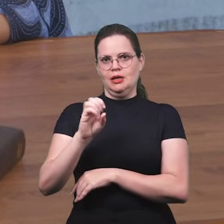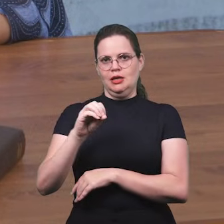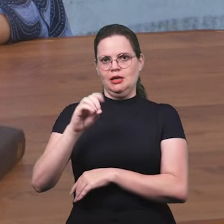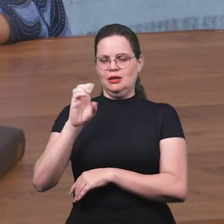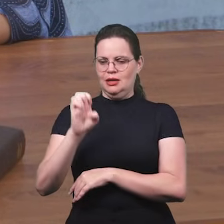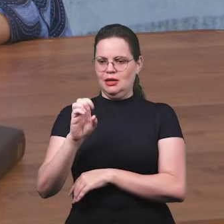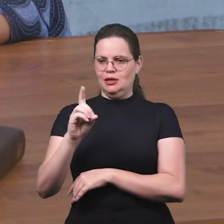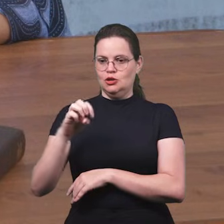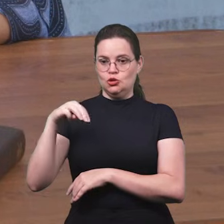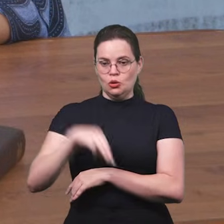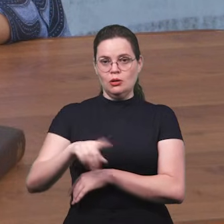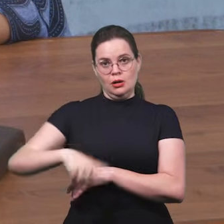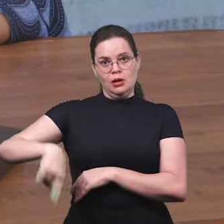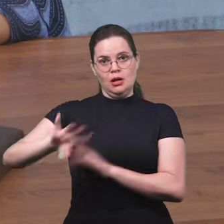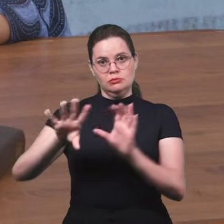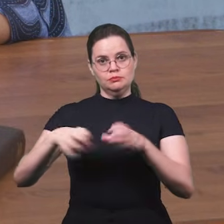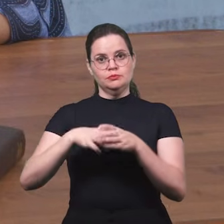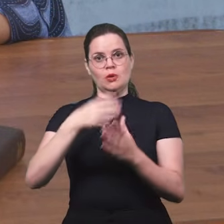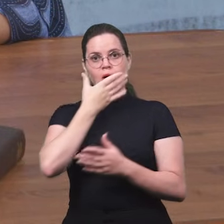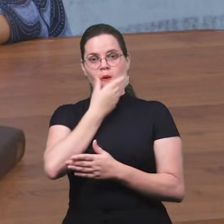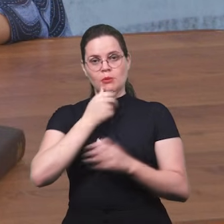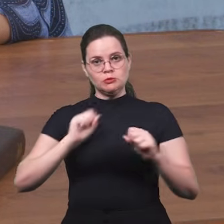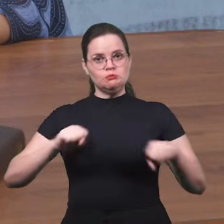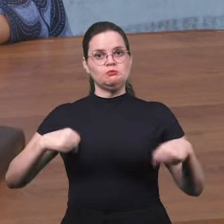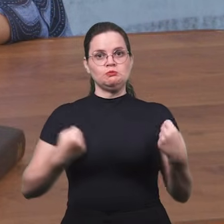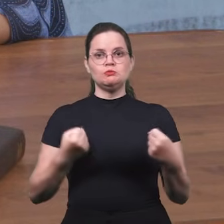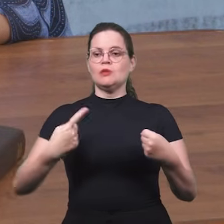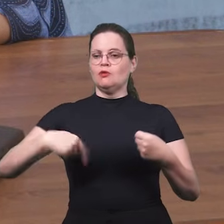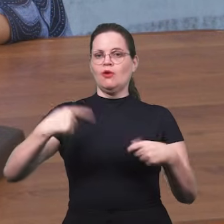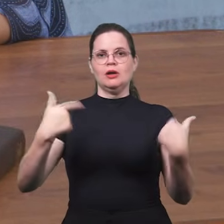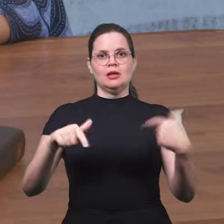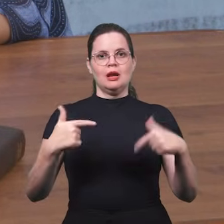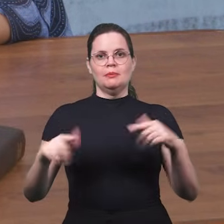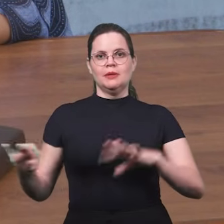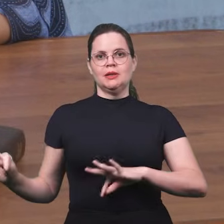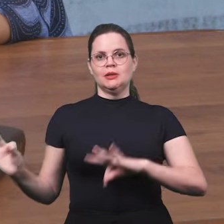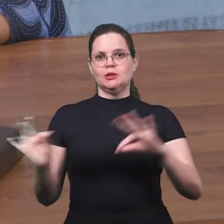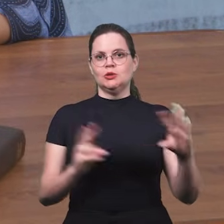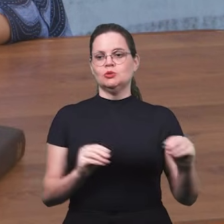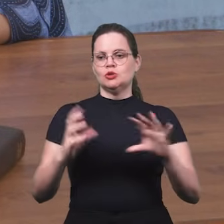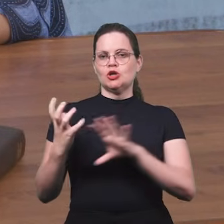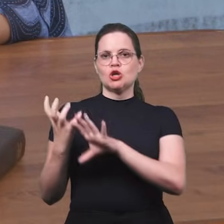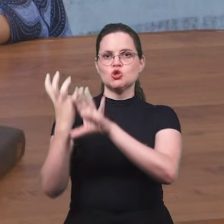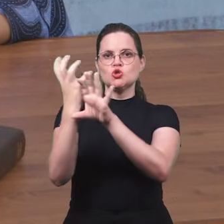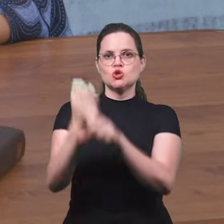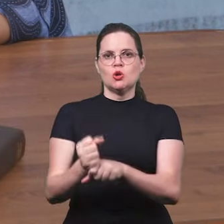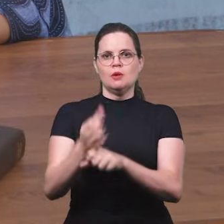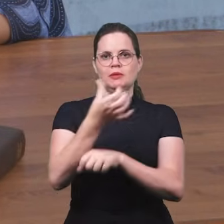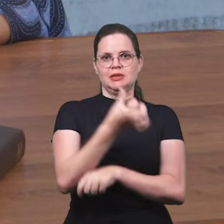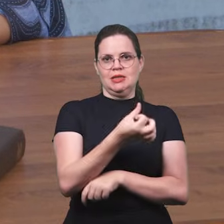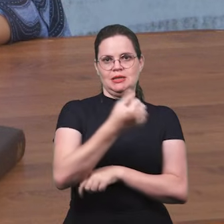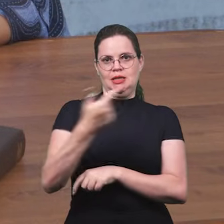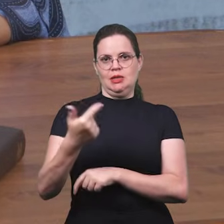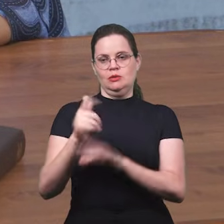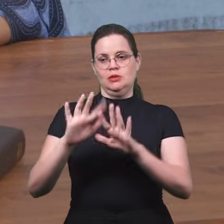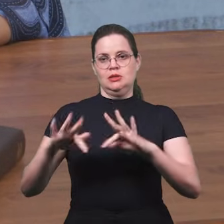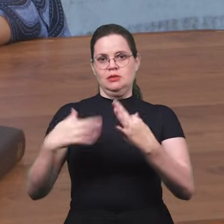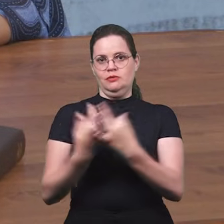homens valentes de força para o ministério, por todos 62 de